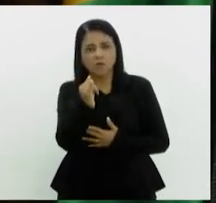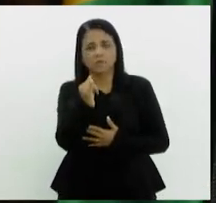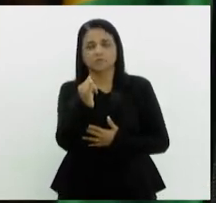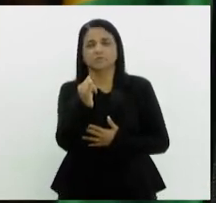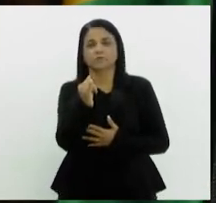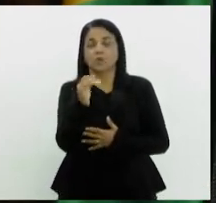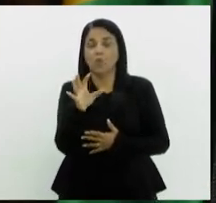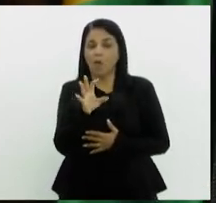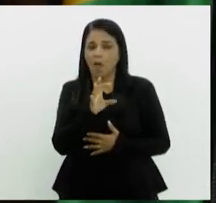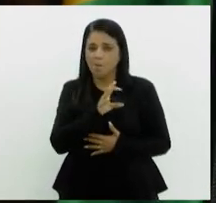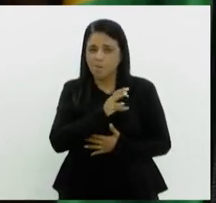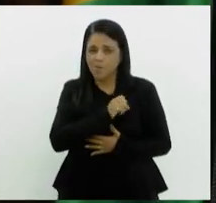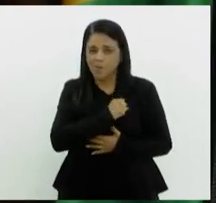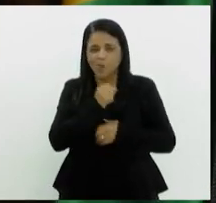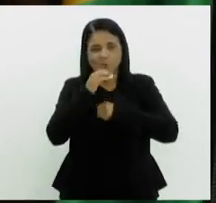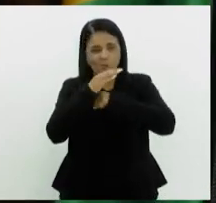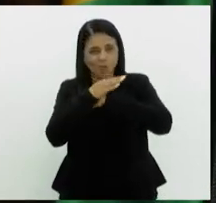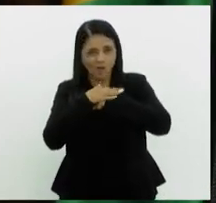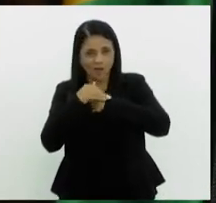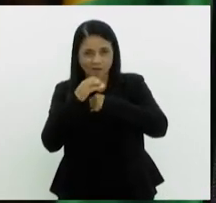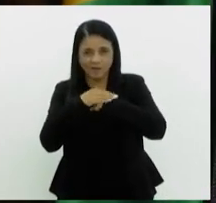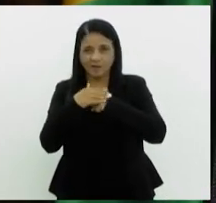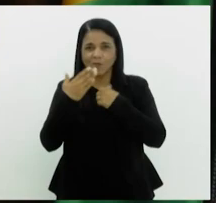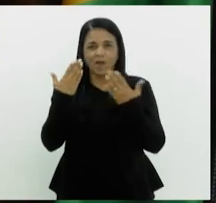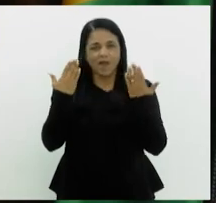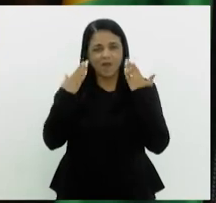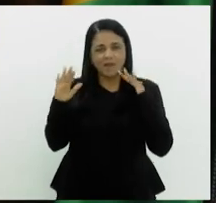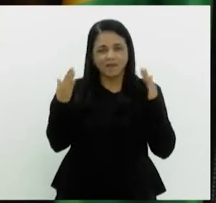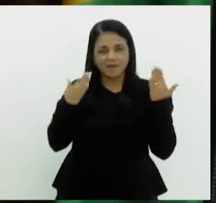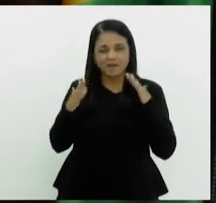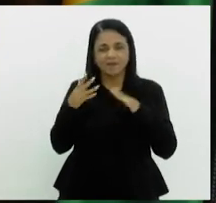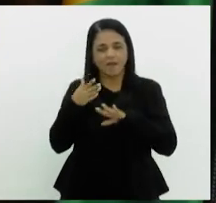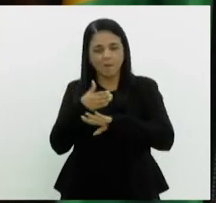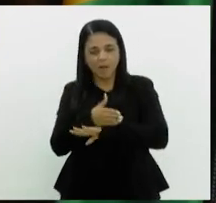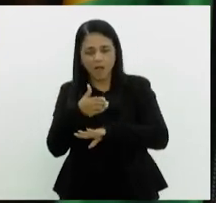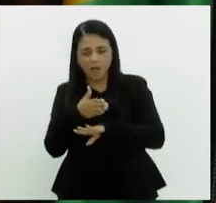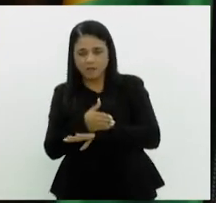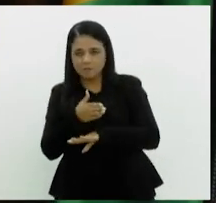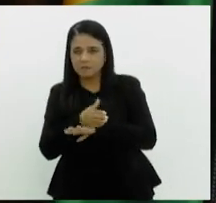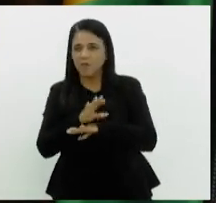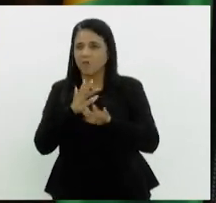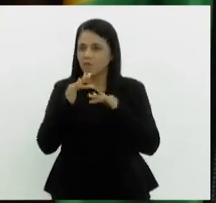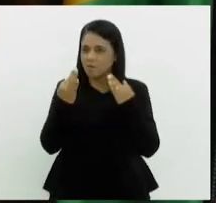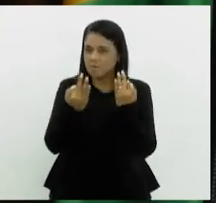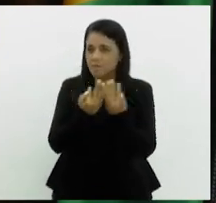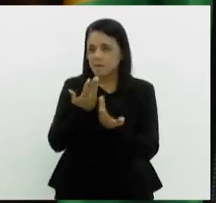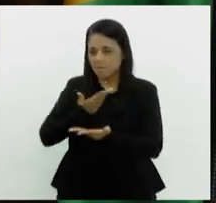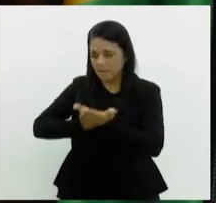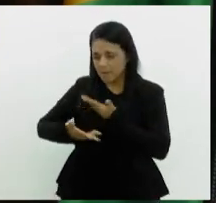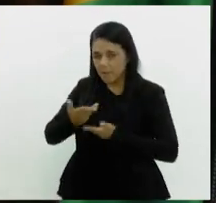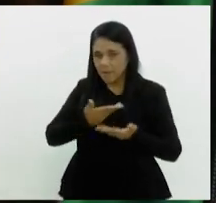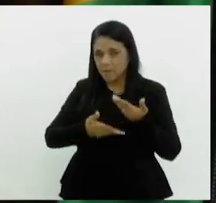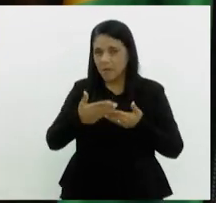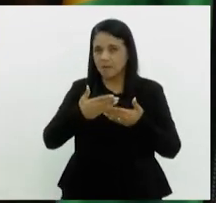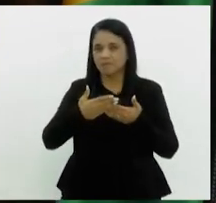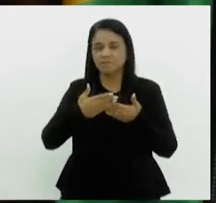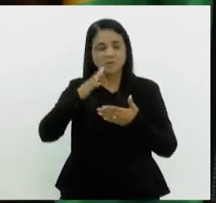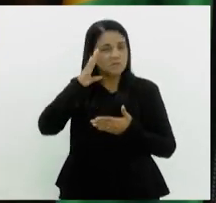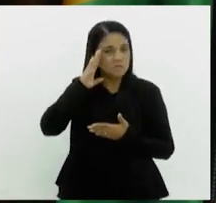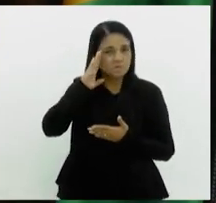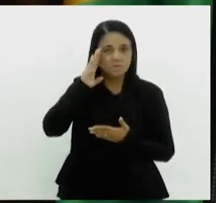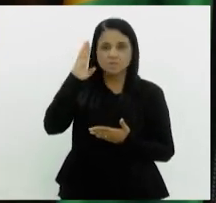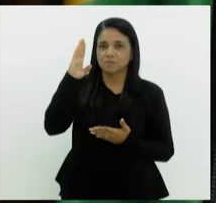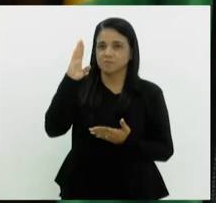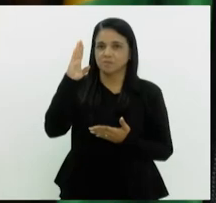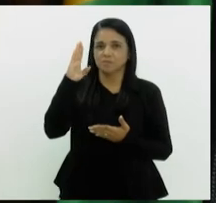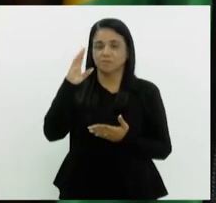que o amor, o afeto, a alegria, a participação da família é algo indispensável.